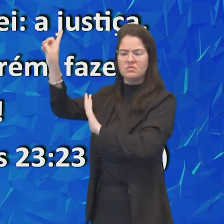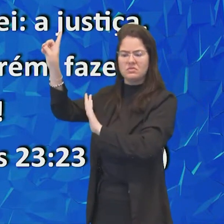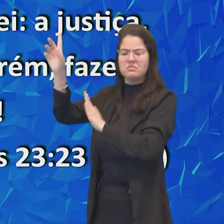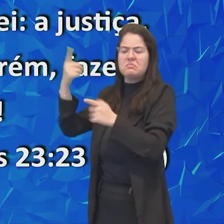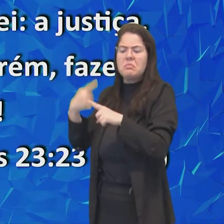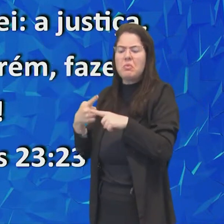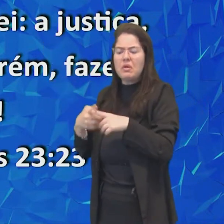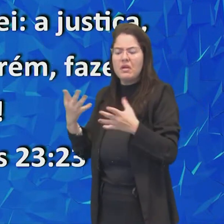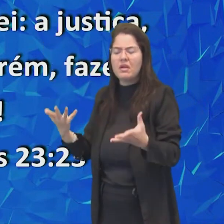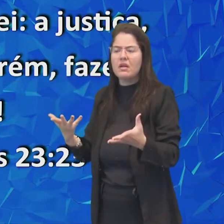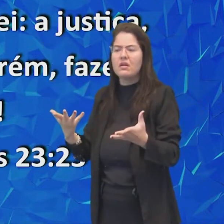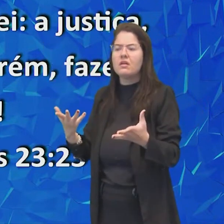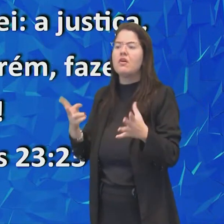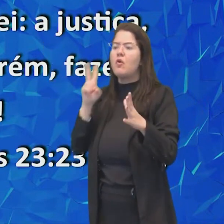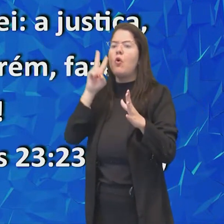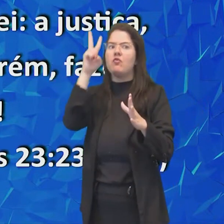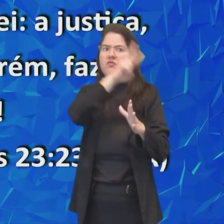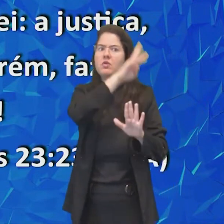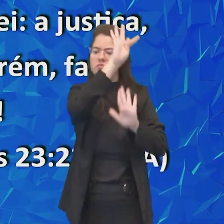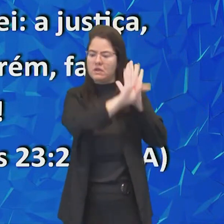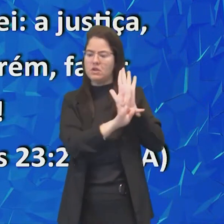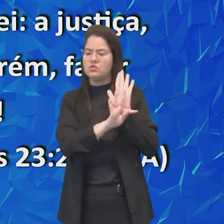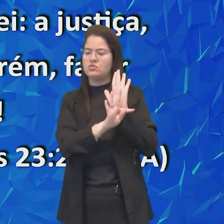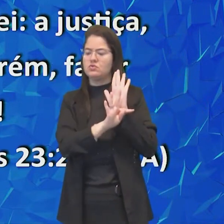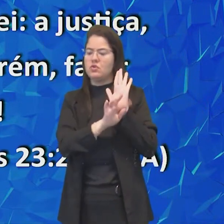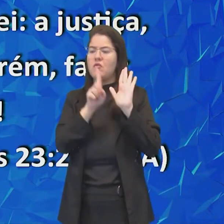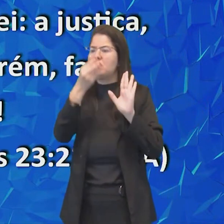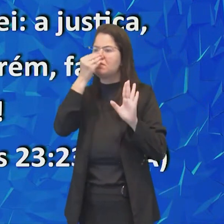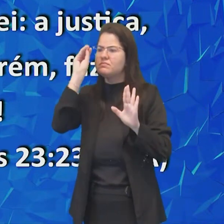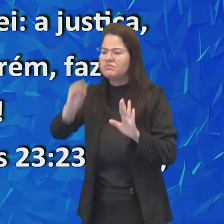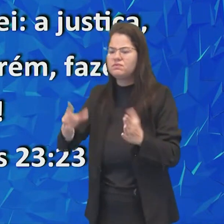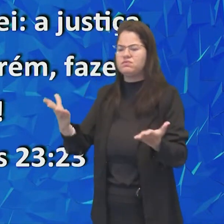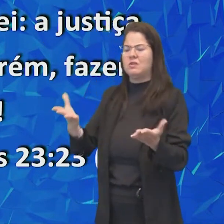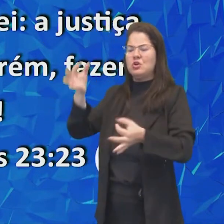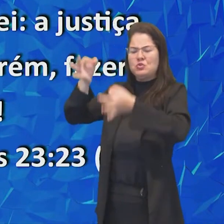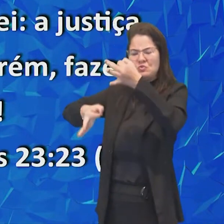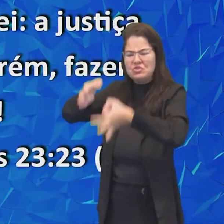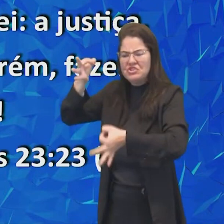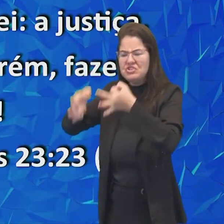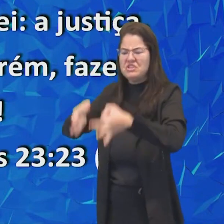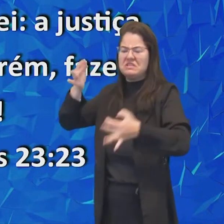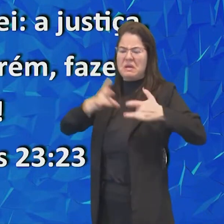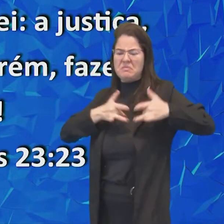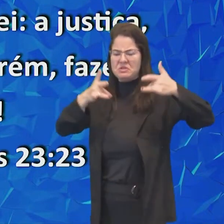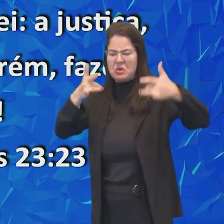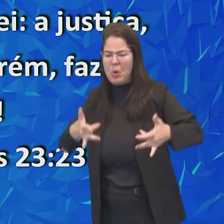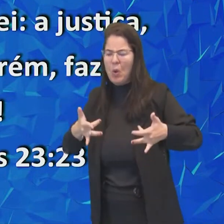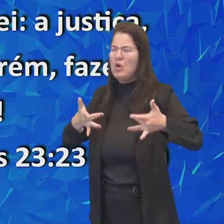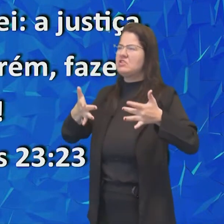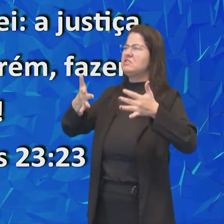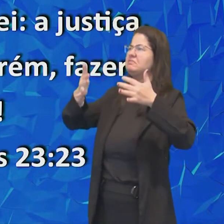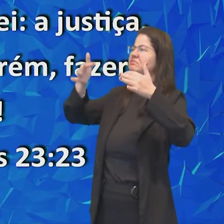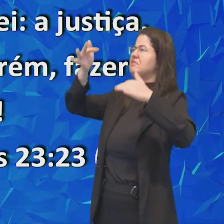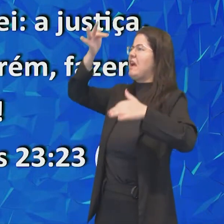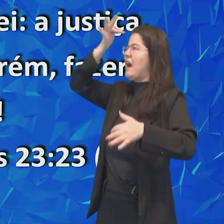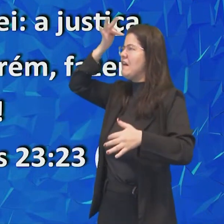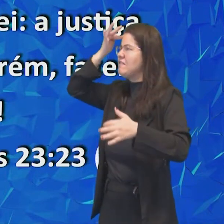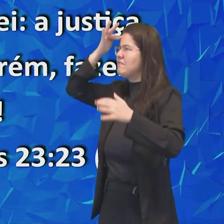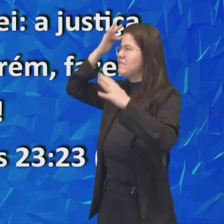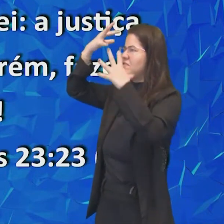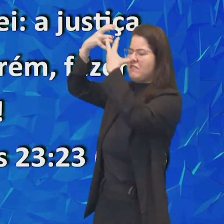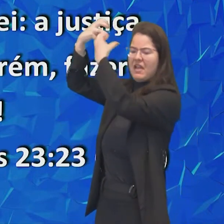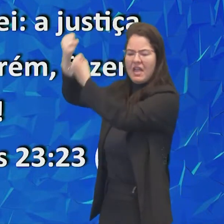O que, meu irmão? Leia comigo em voz alta: a justiça, a misericórdia e a